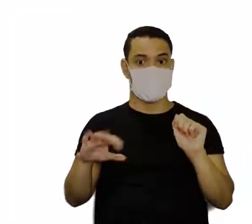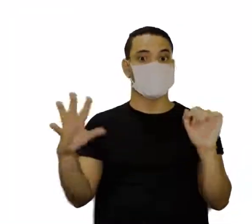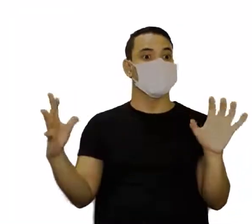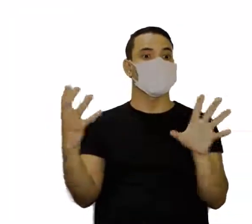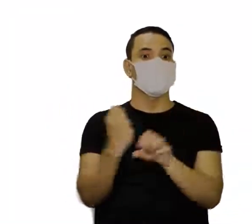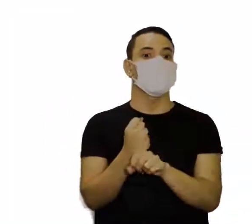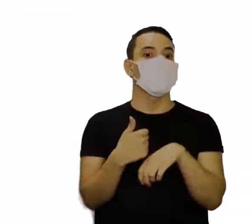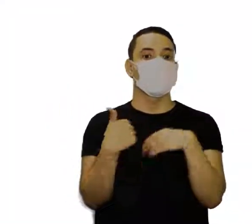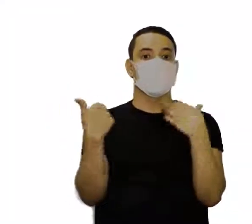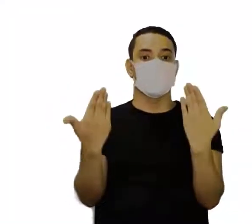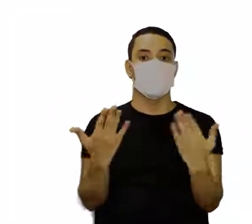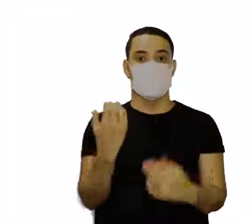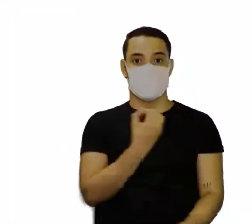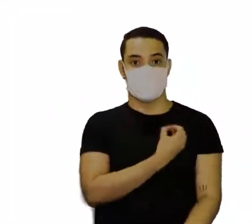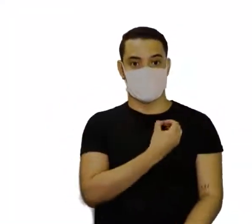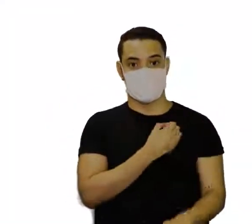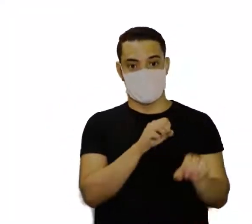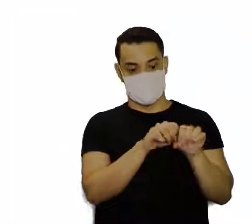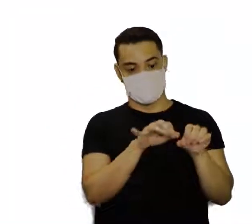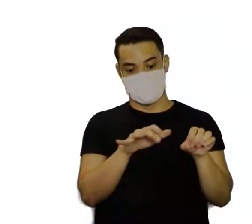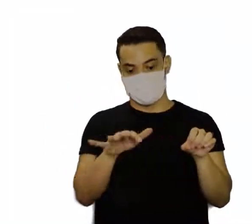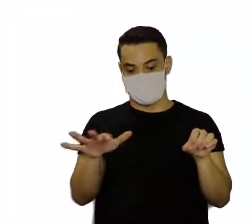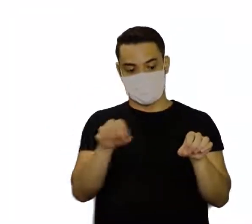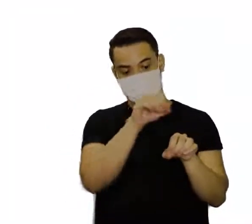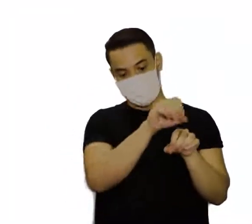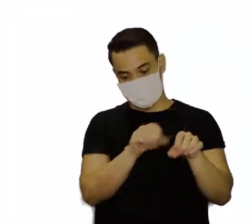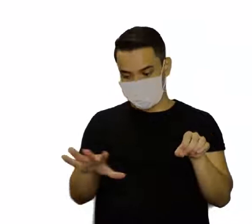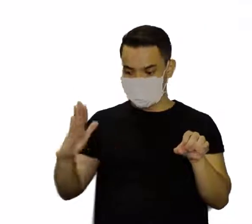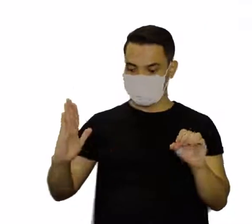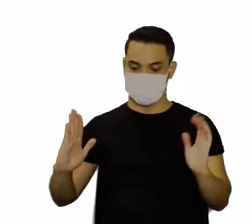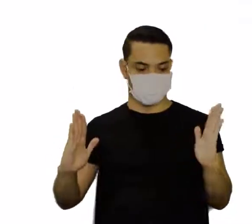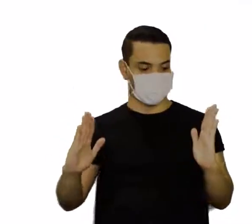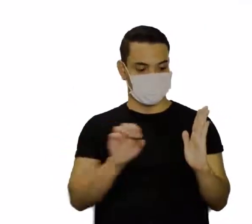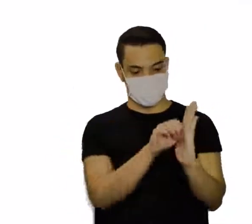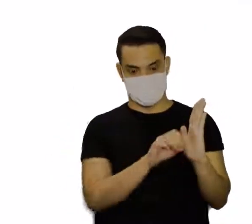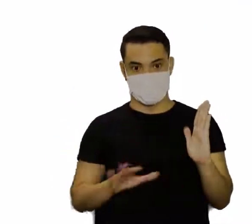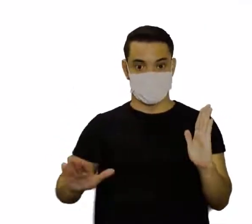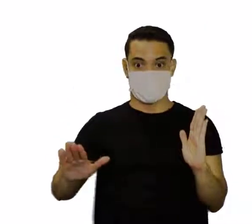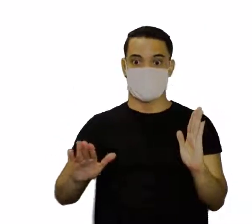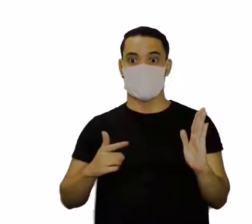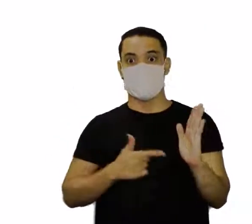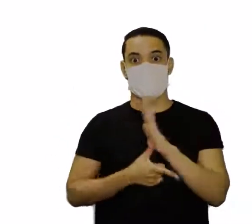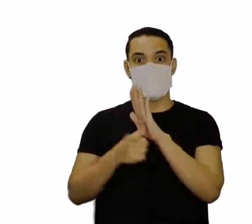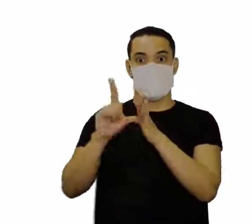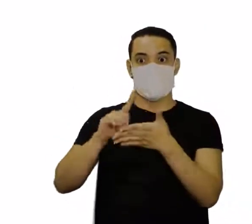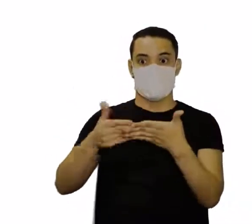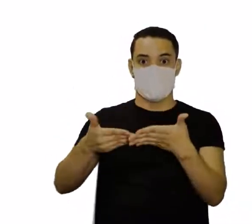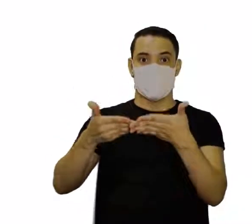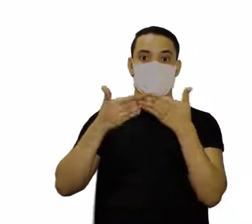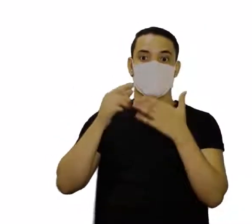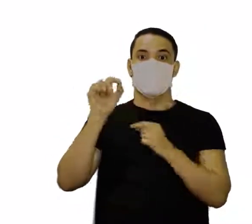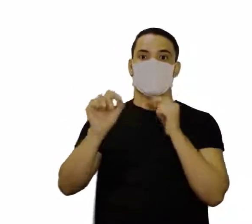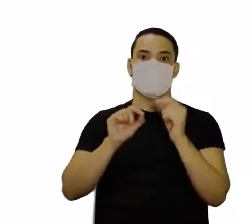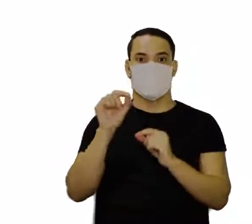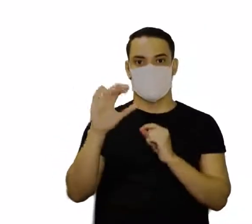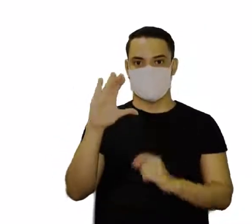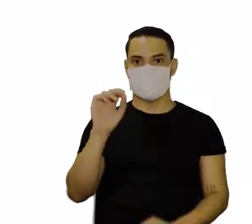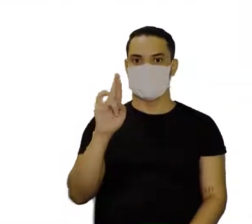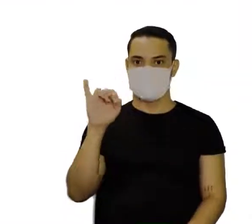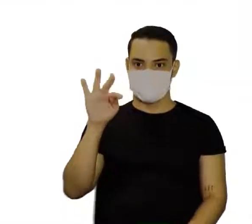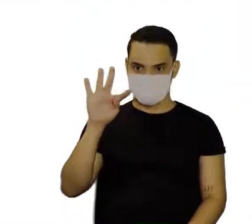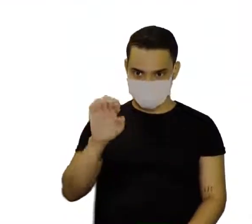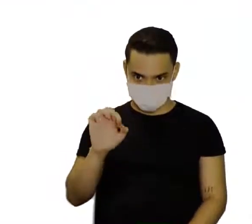Calcule o valor da resistência elétrica desse condutor. Então, o que acontece? Antes eu pedi para você calcular a corrente. Agora eu estou pedindo